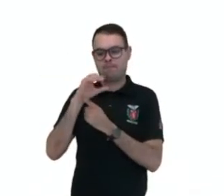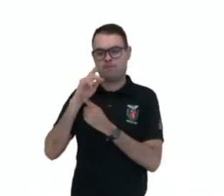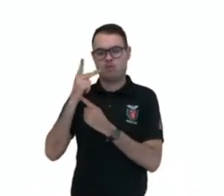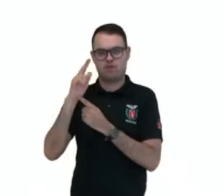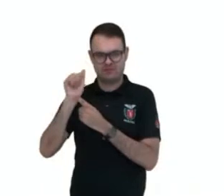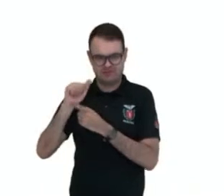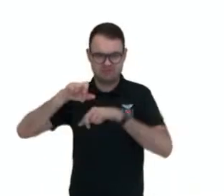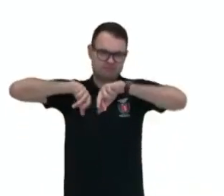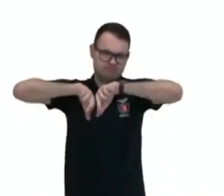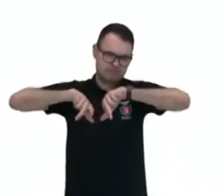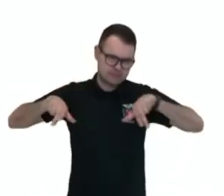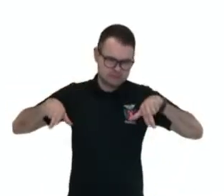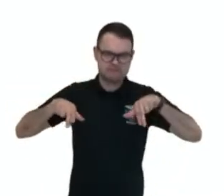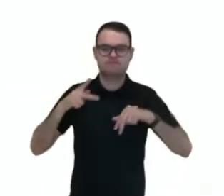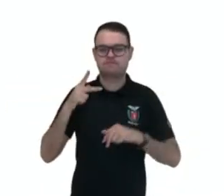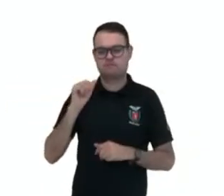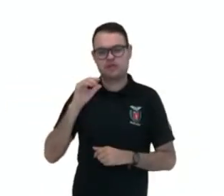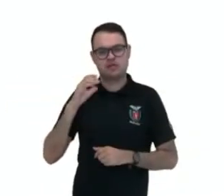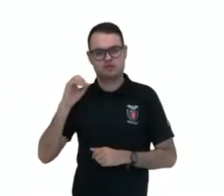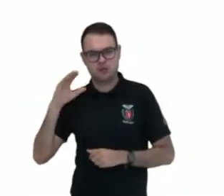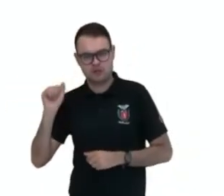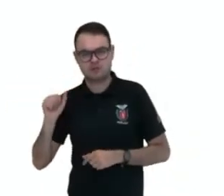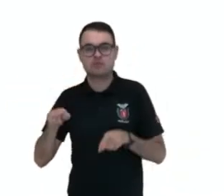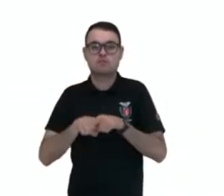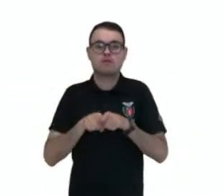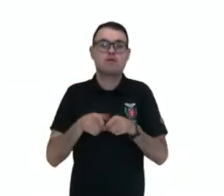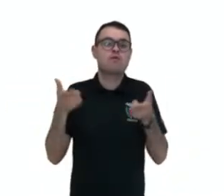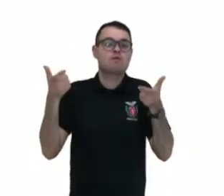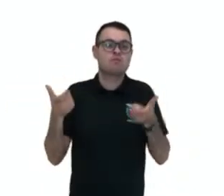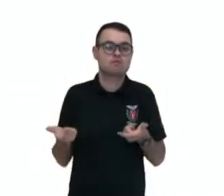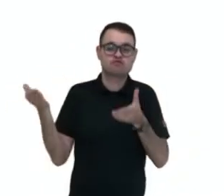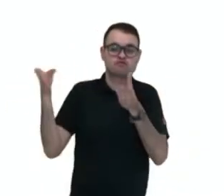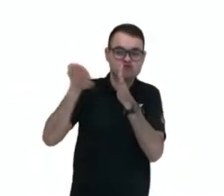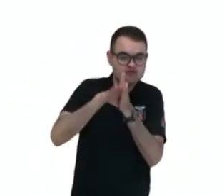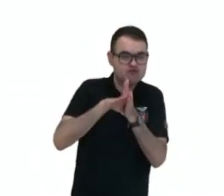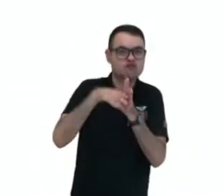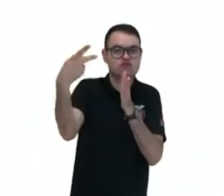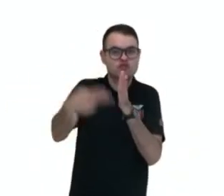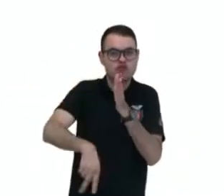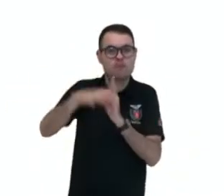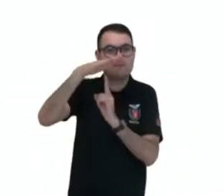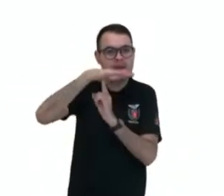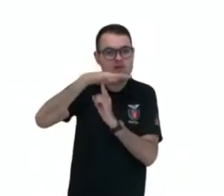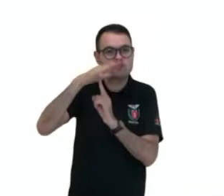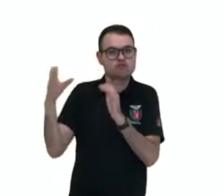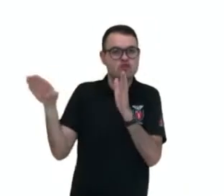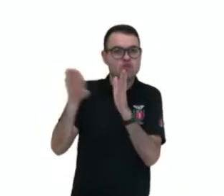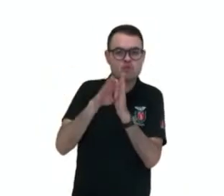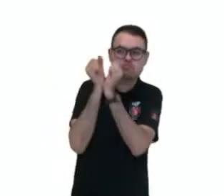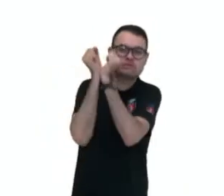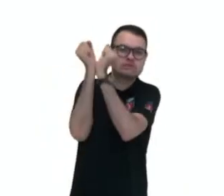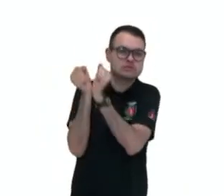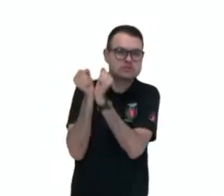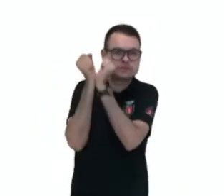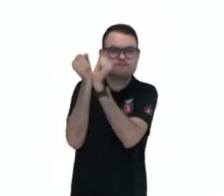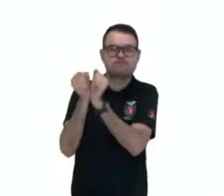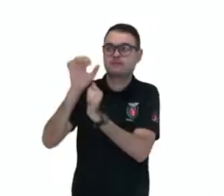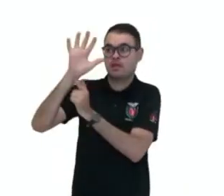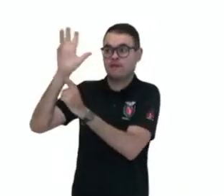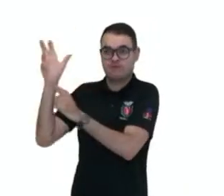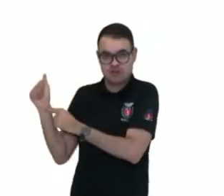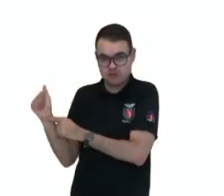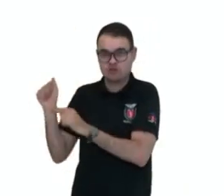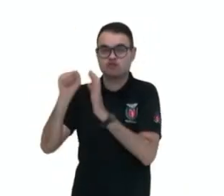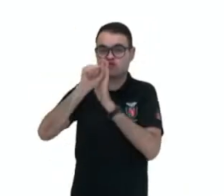africanos no território paranaense, eles chegaram ao Paraná como escravizados a partir do